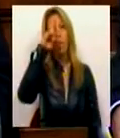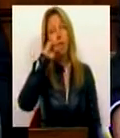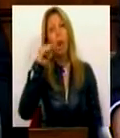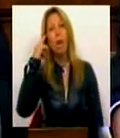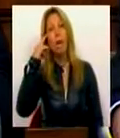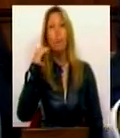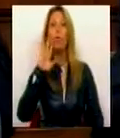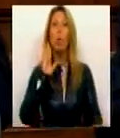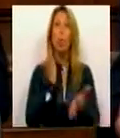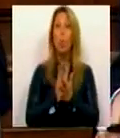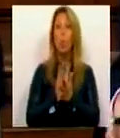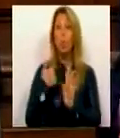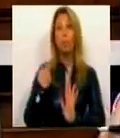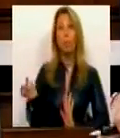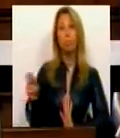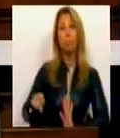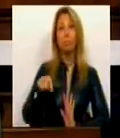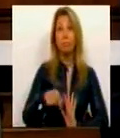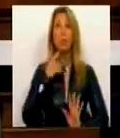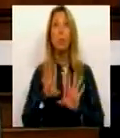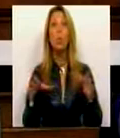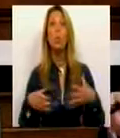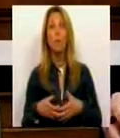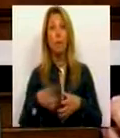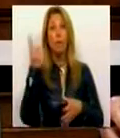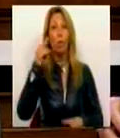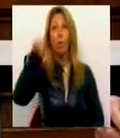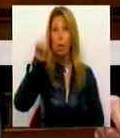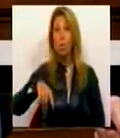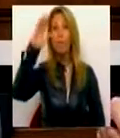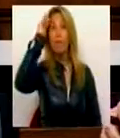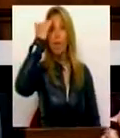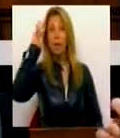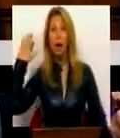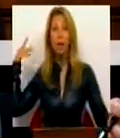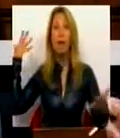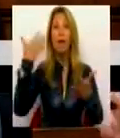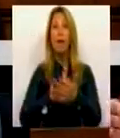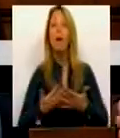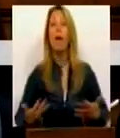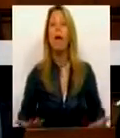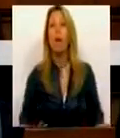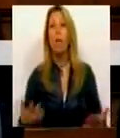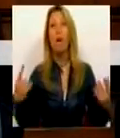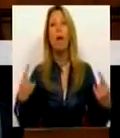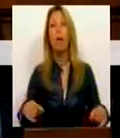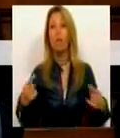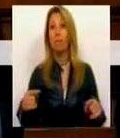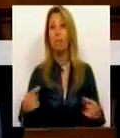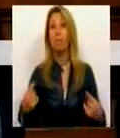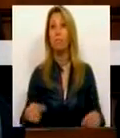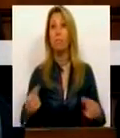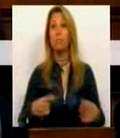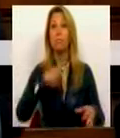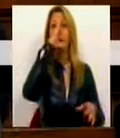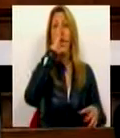a minha última vez nesta comissão foi a 1 de fevereiro e desde então ocorreram tanto a Ministerial da